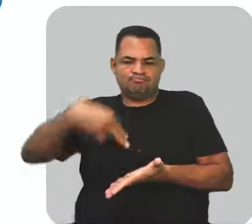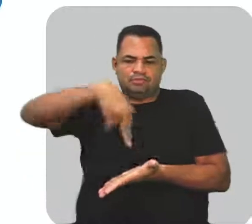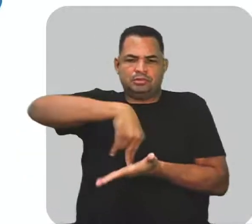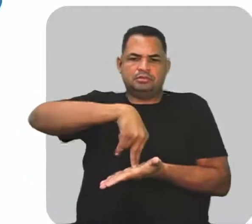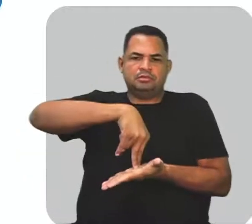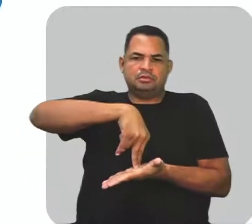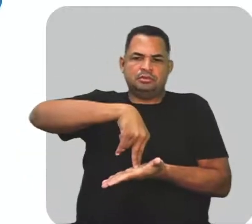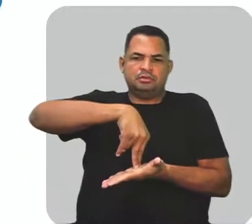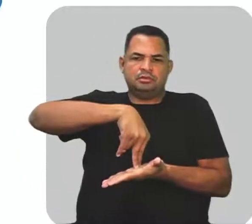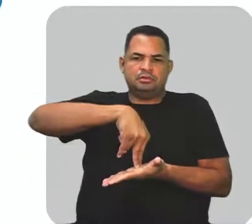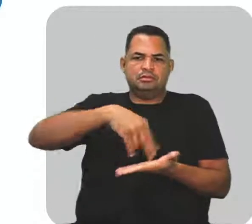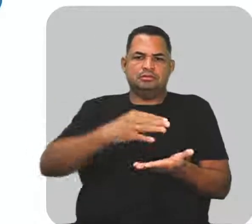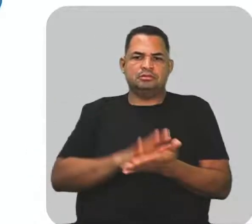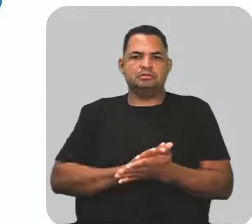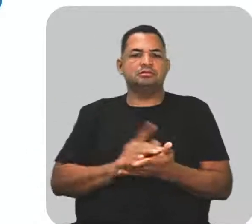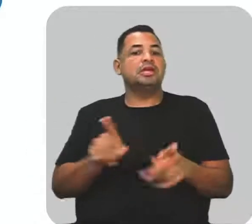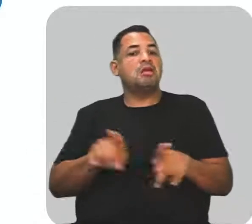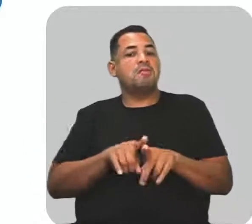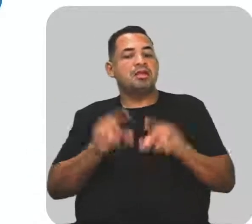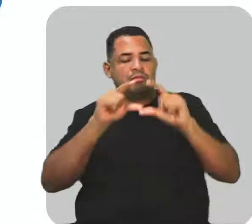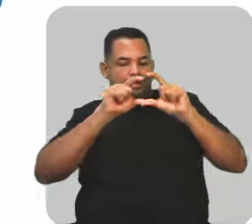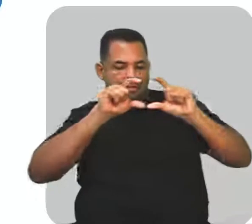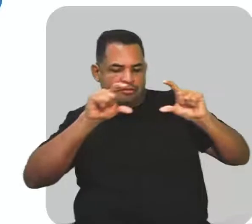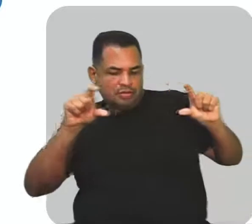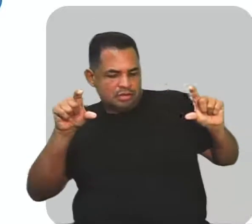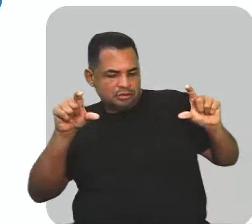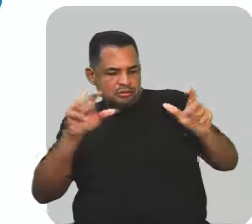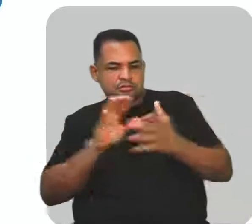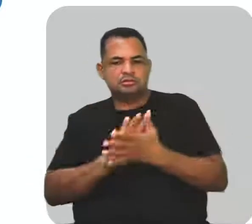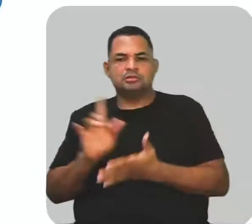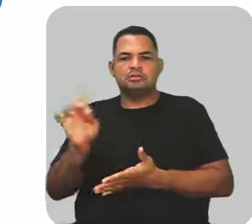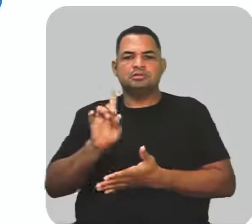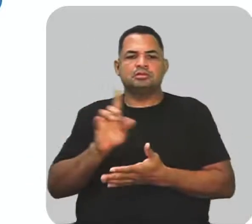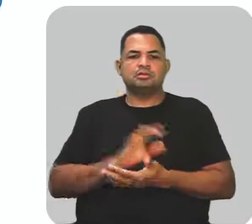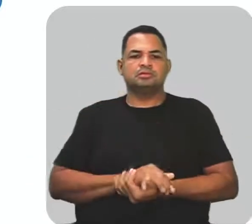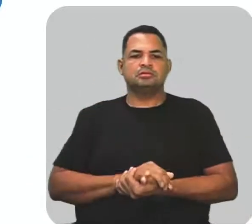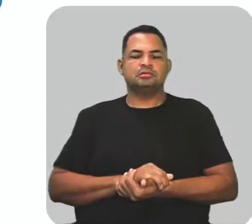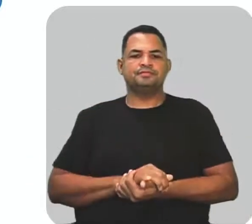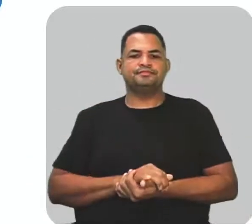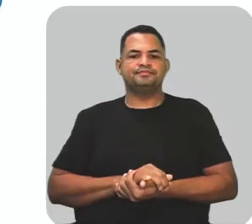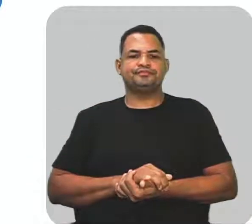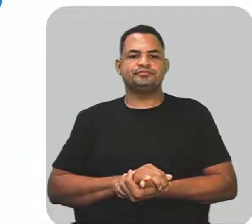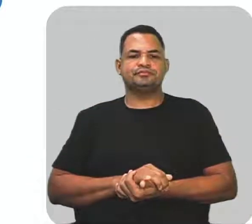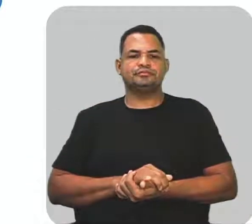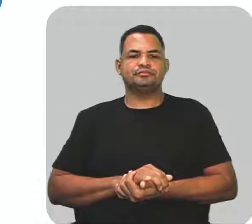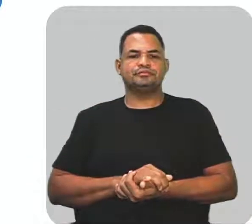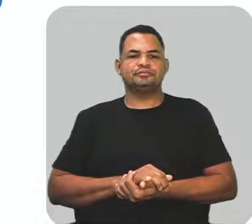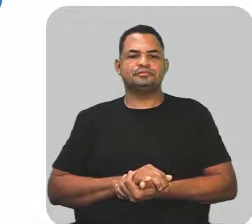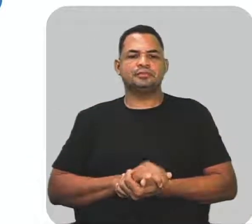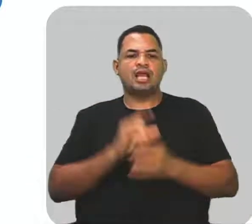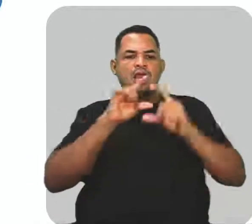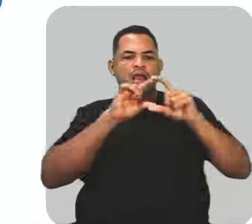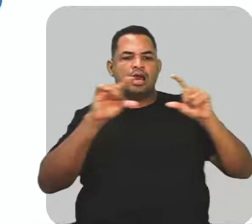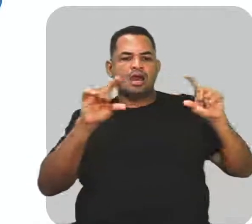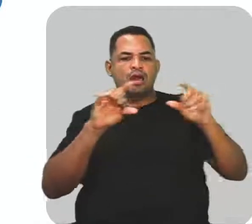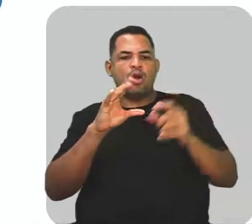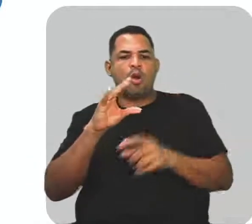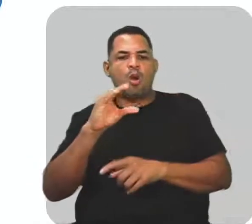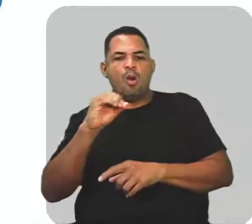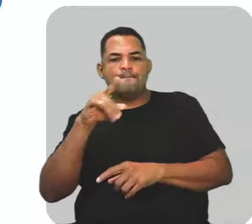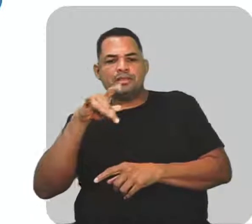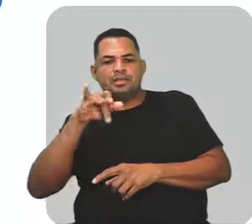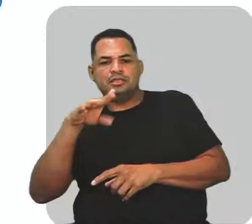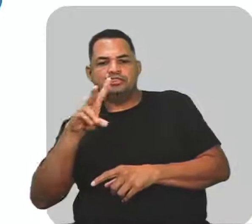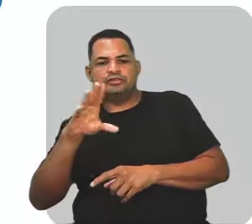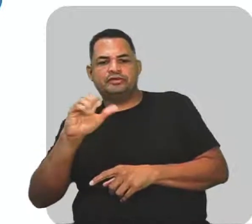Também uma frase negativa, né? Ponto final. Beleza? Vamos para as frases optativas. É